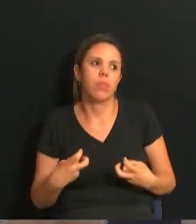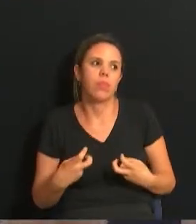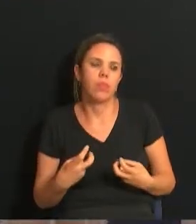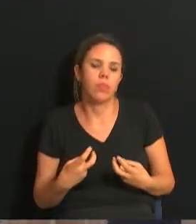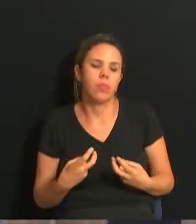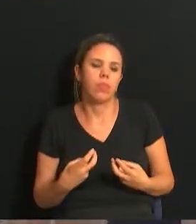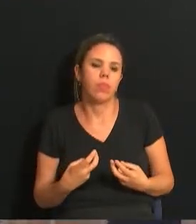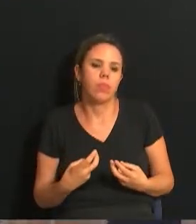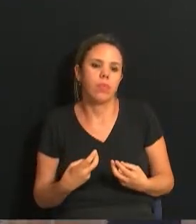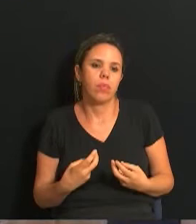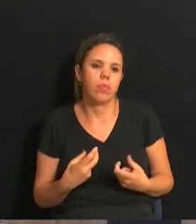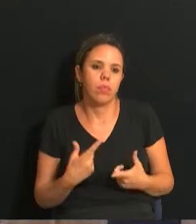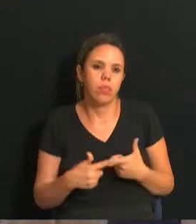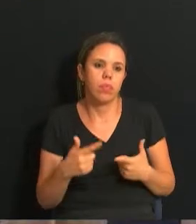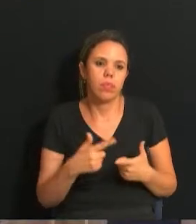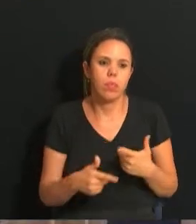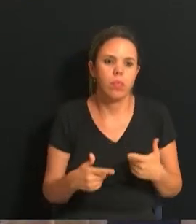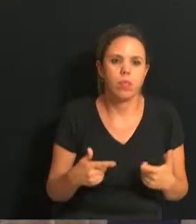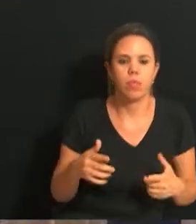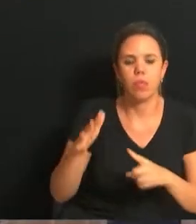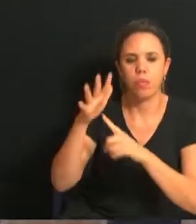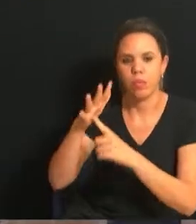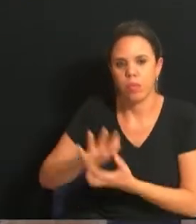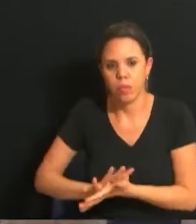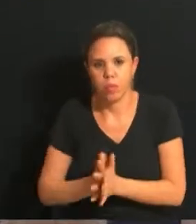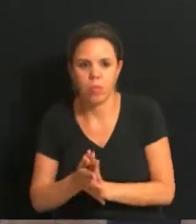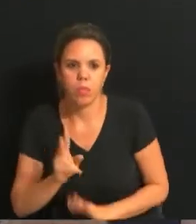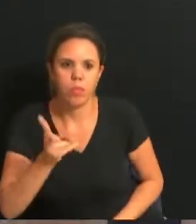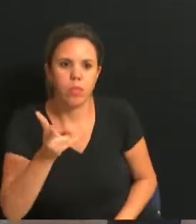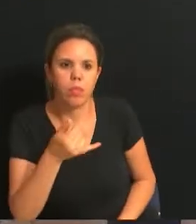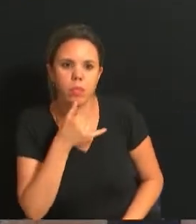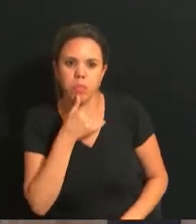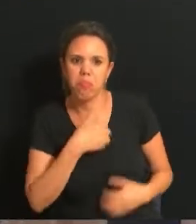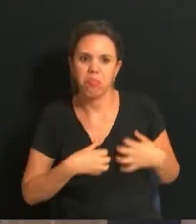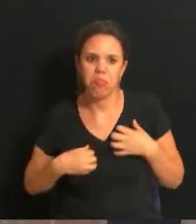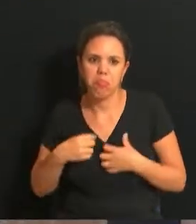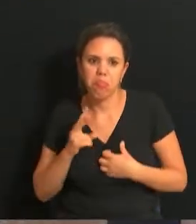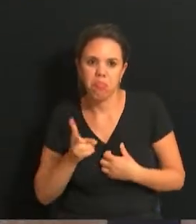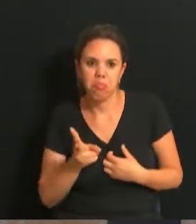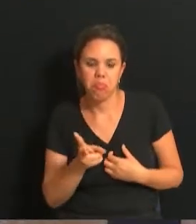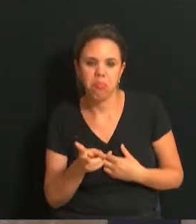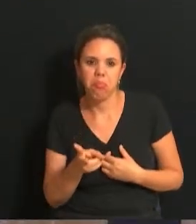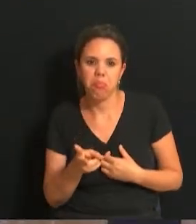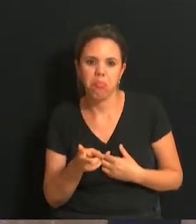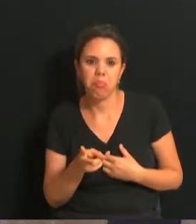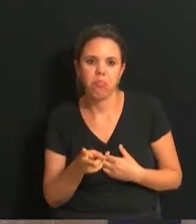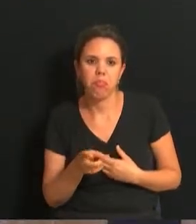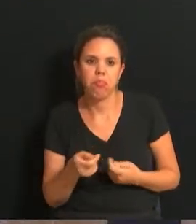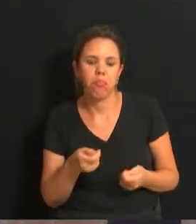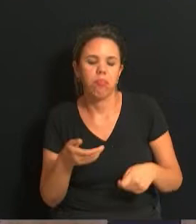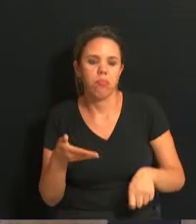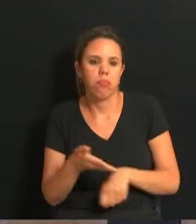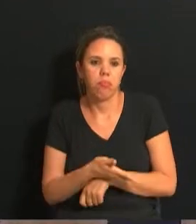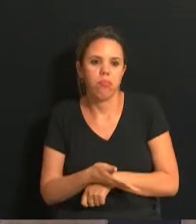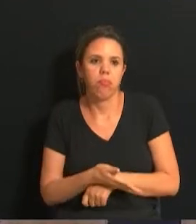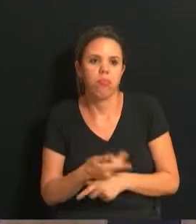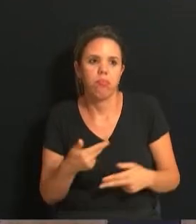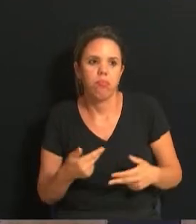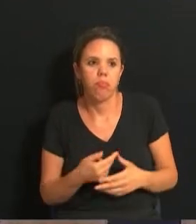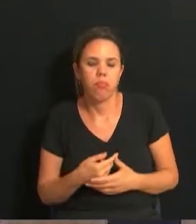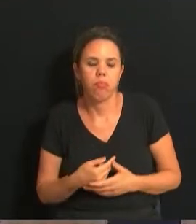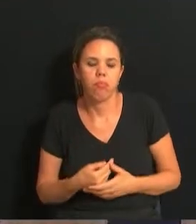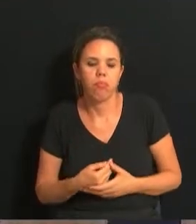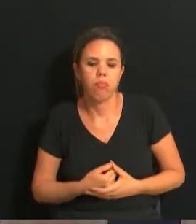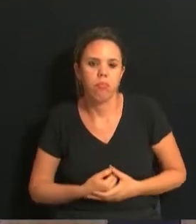você está passando por uma situação de humilhação constante, de uma tristeza constante, do controle do acesso às suas